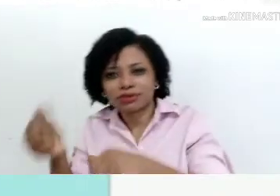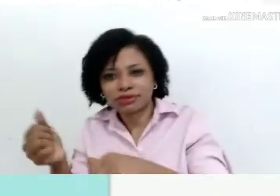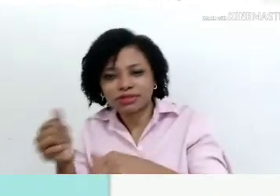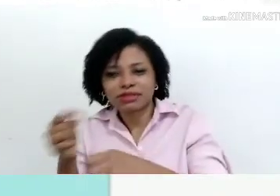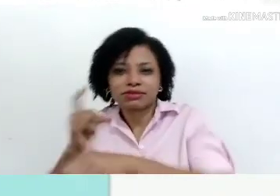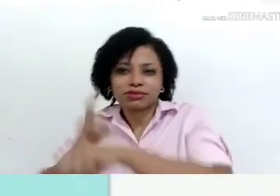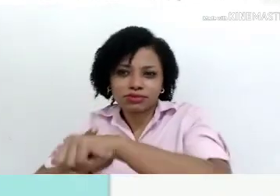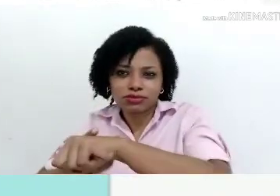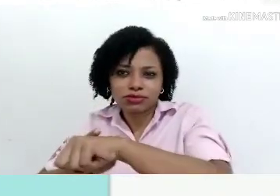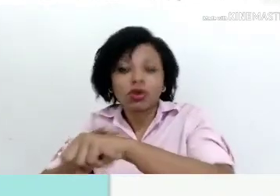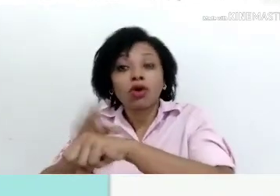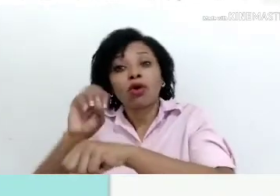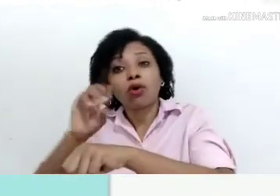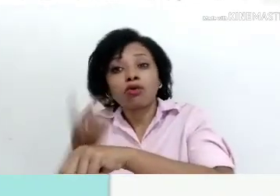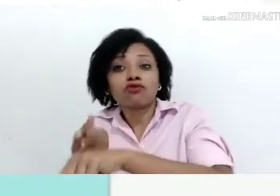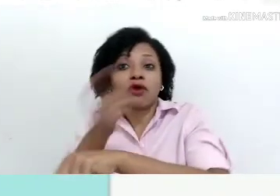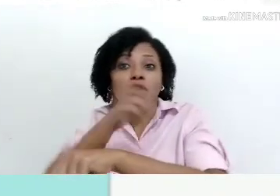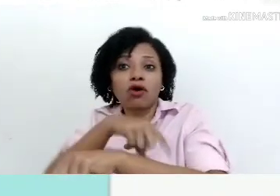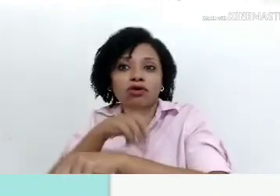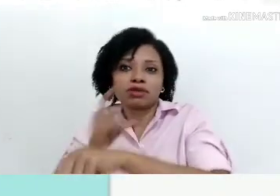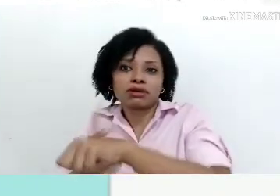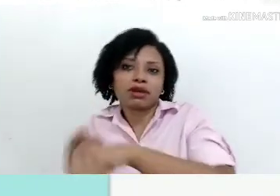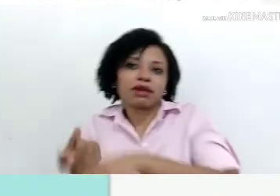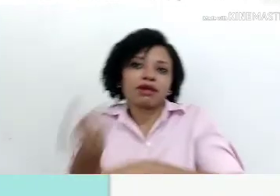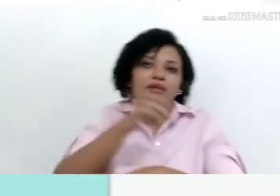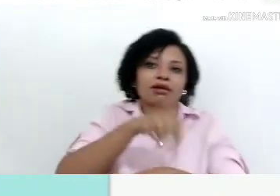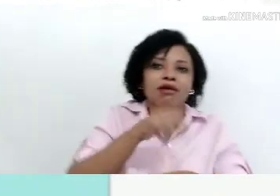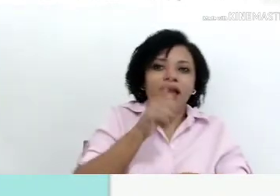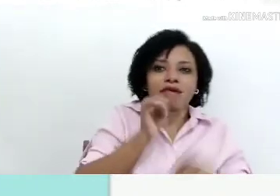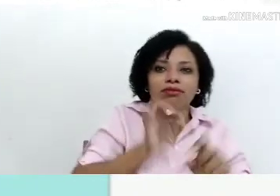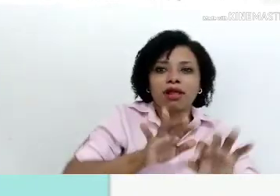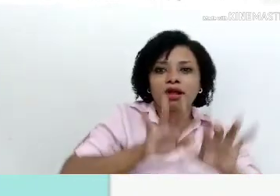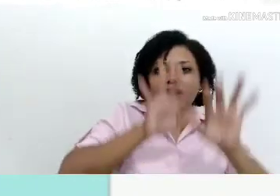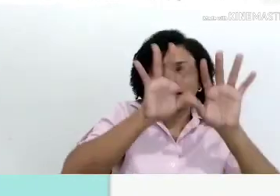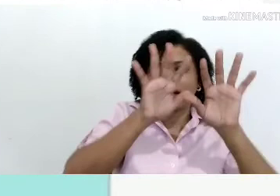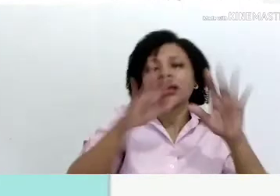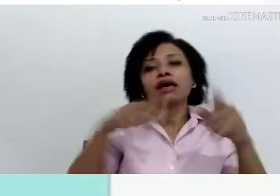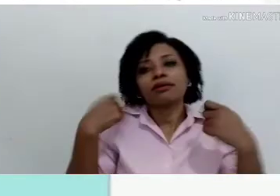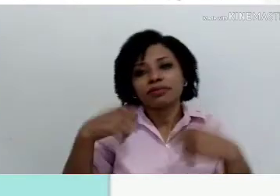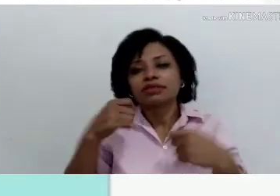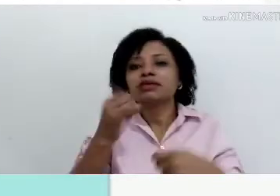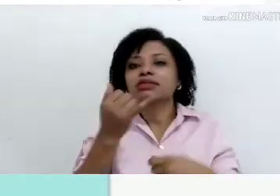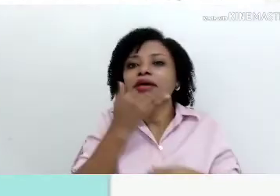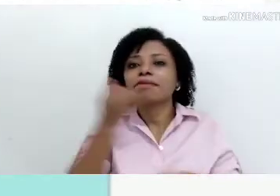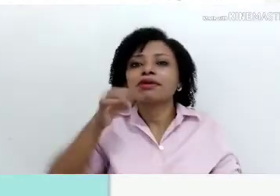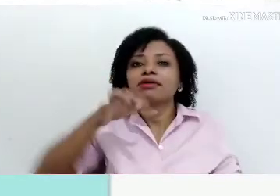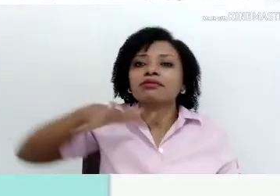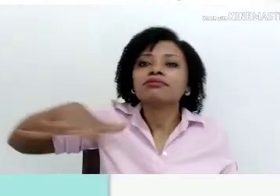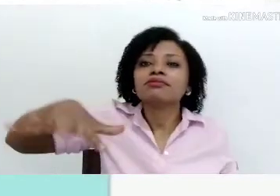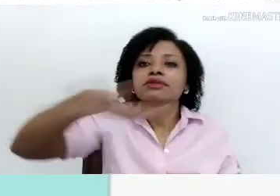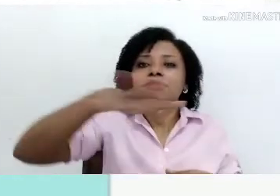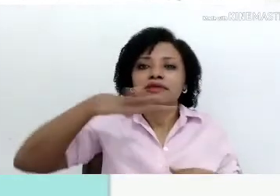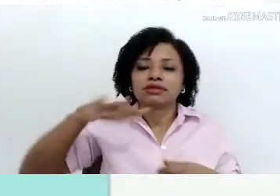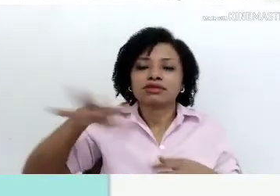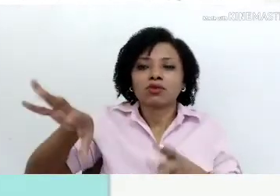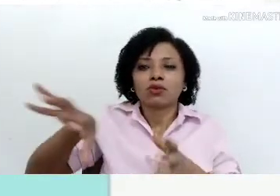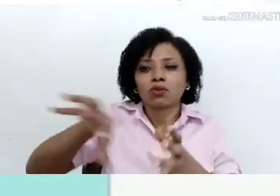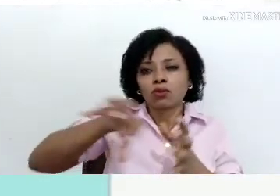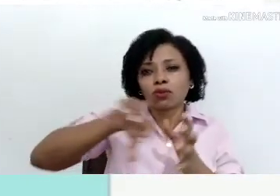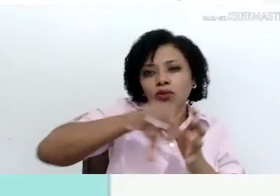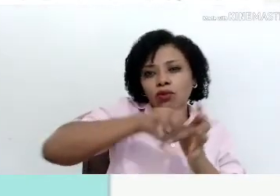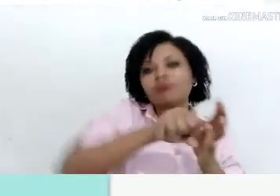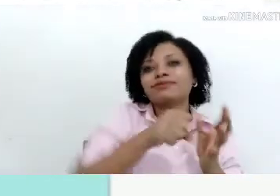nesse sentido, da esquerda para a direita, são processos endotérmicos que precisam absorver calor do meio ambiente. E